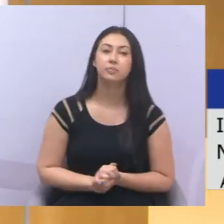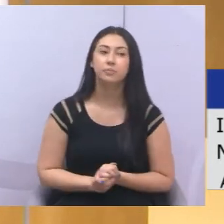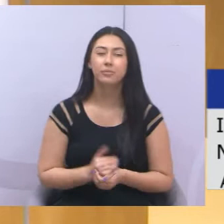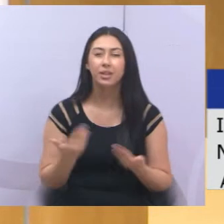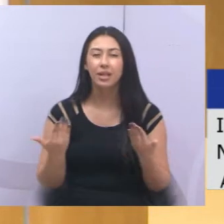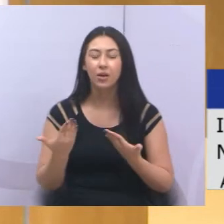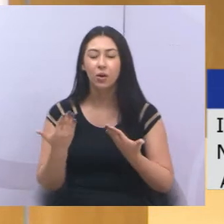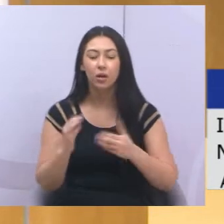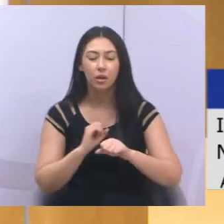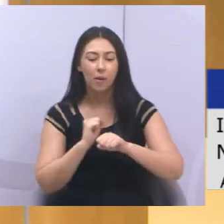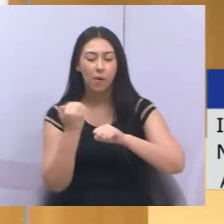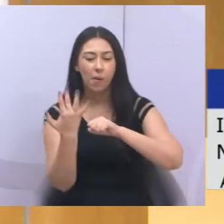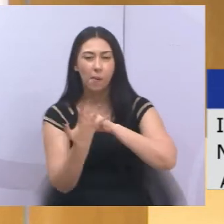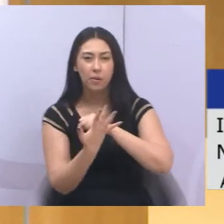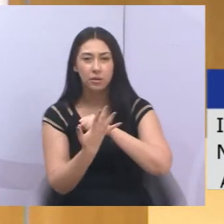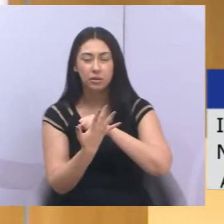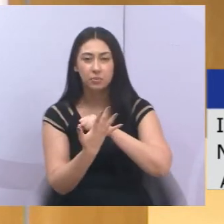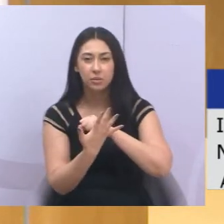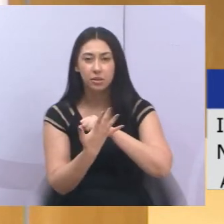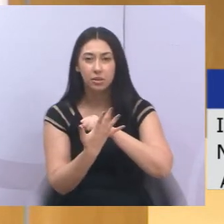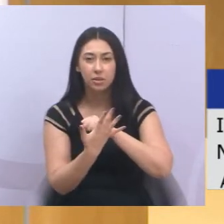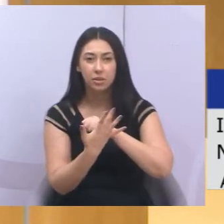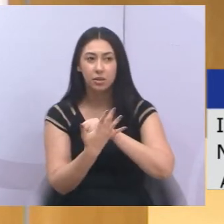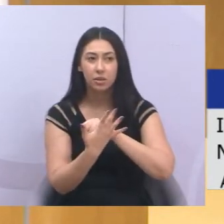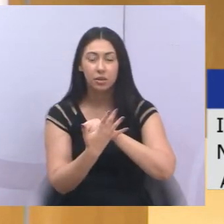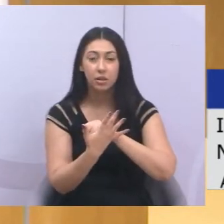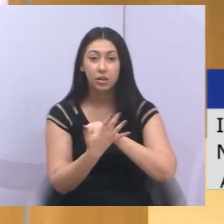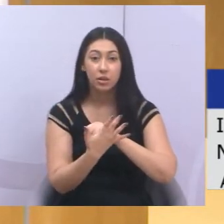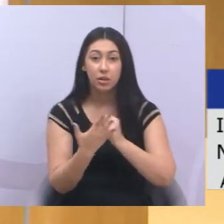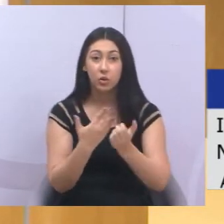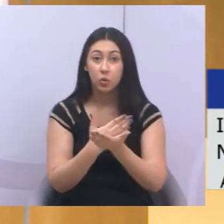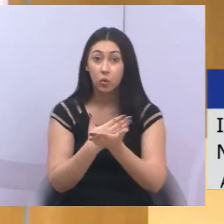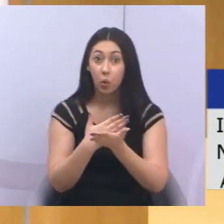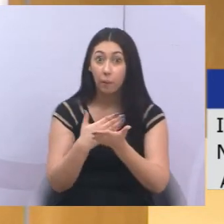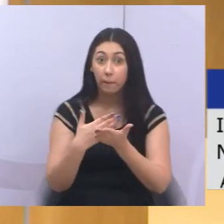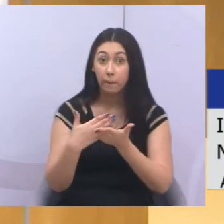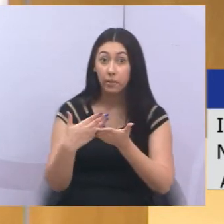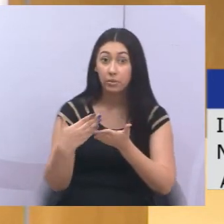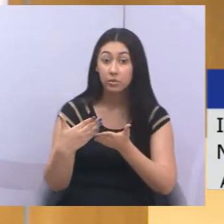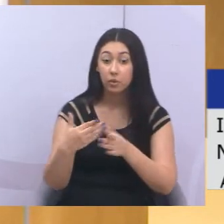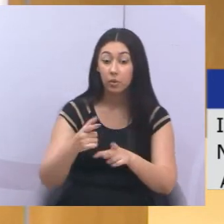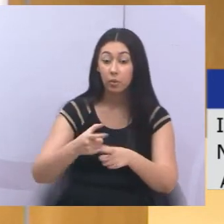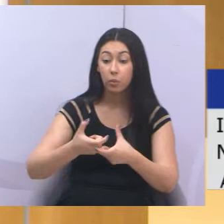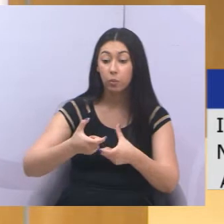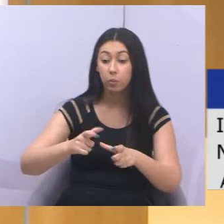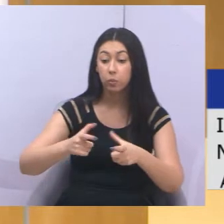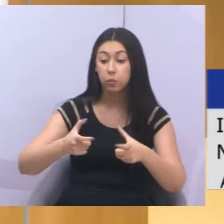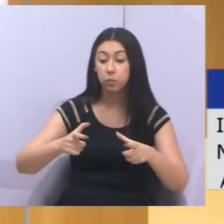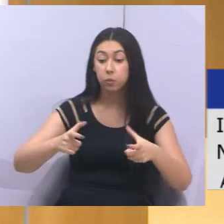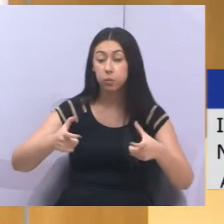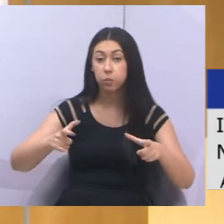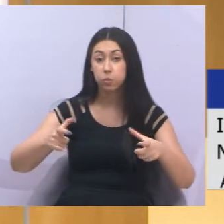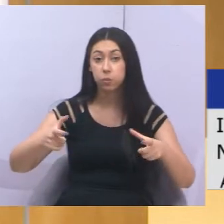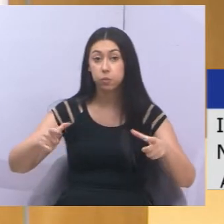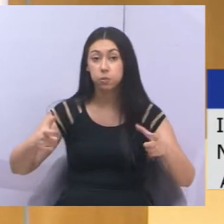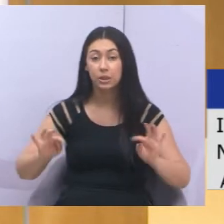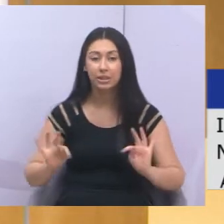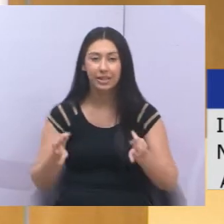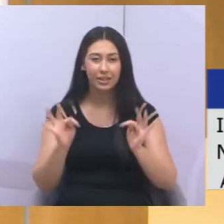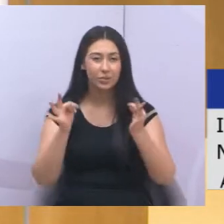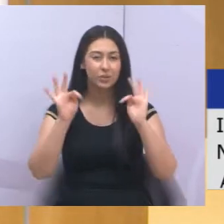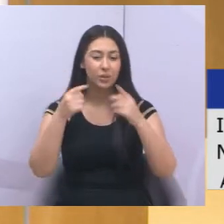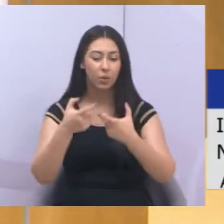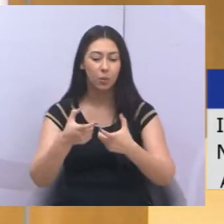de pandemia, em que nós tivemos um crescimento absurdo da questão